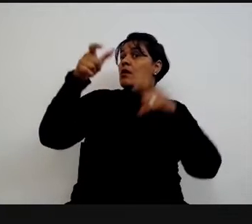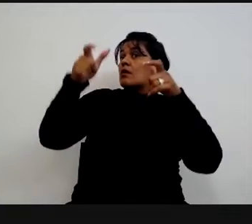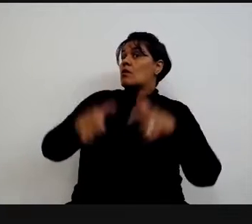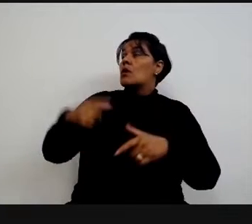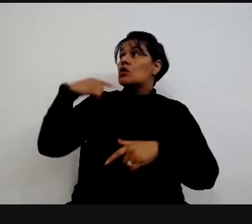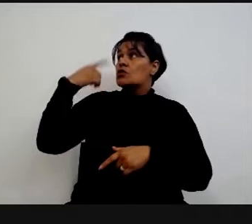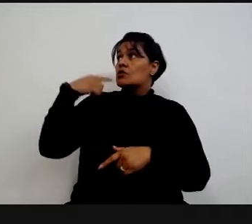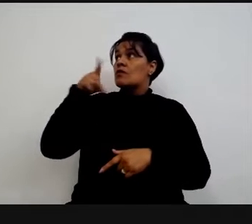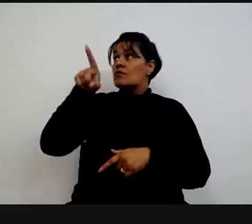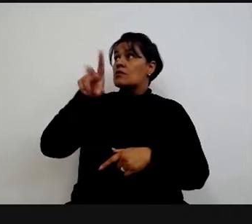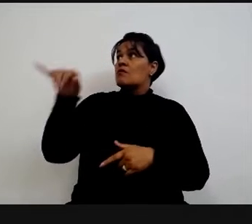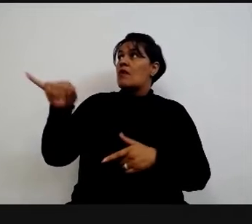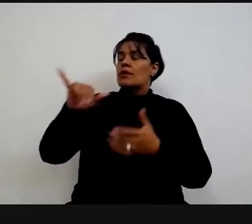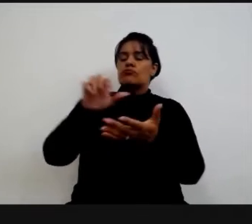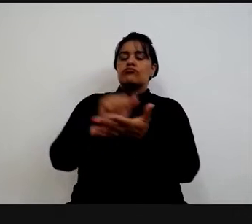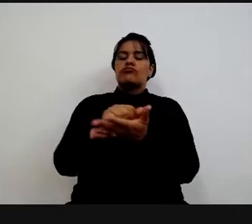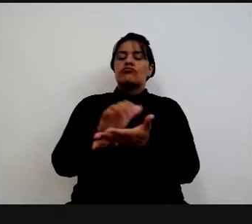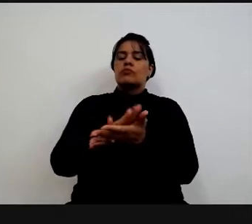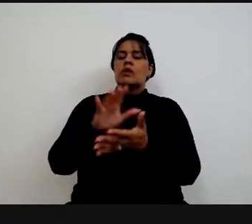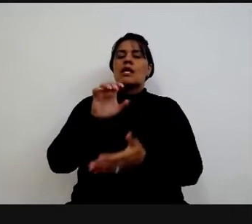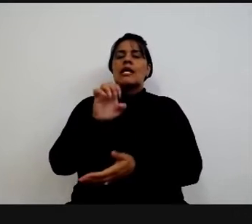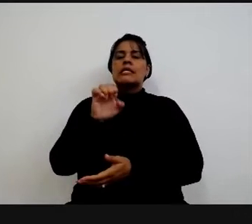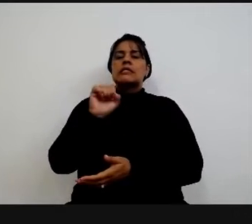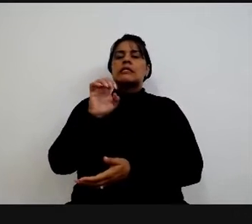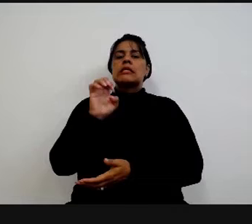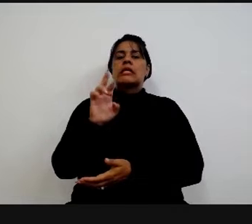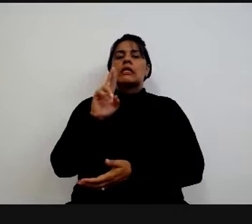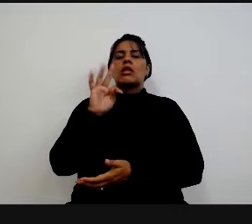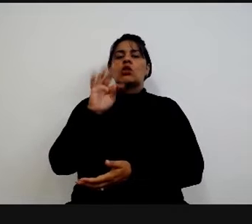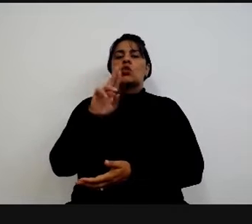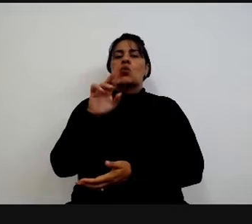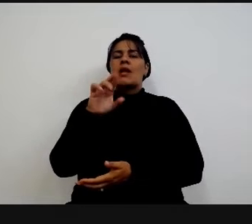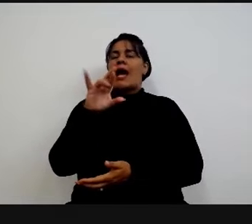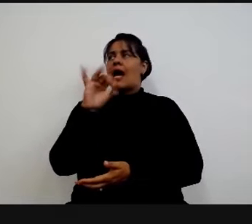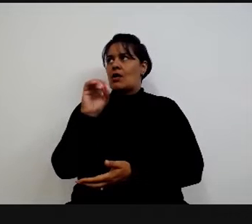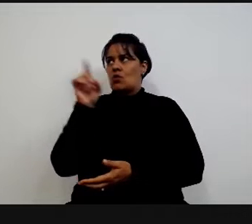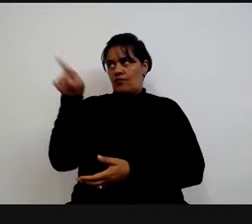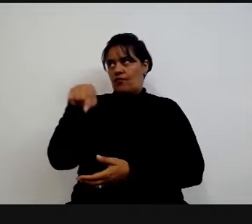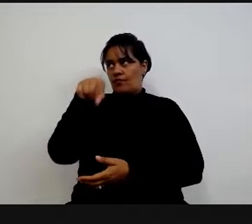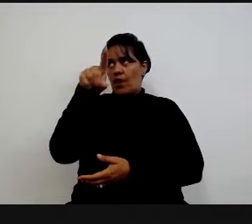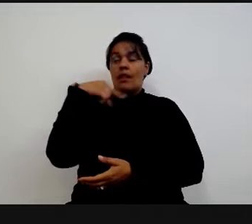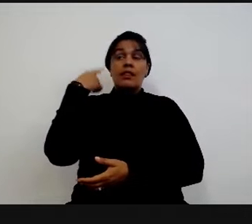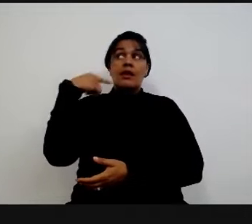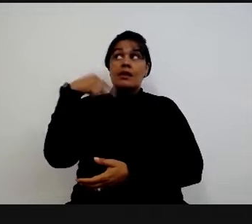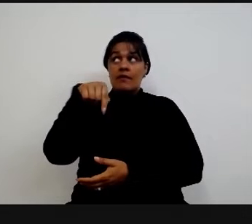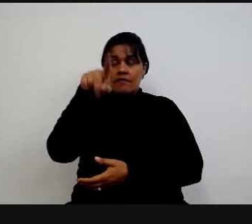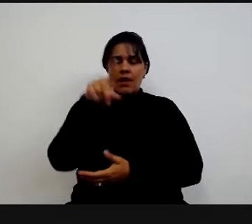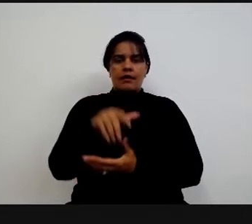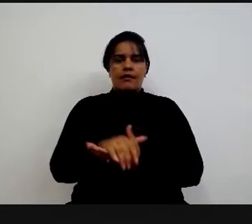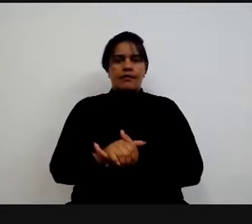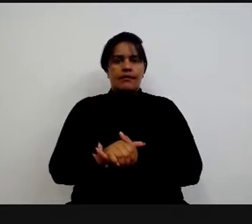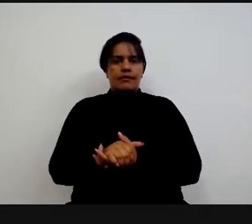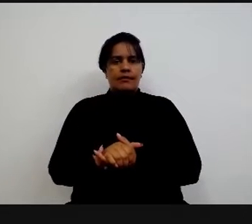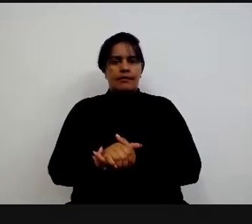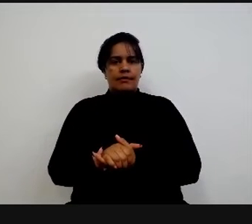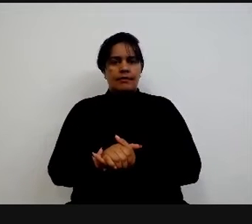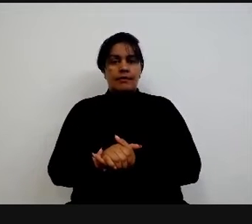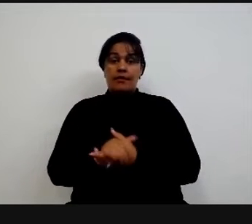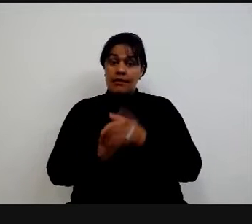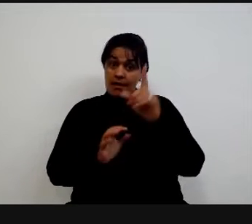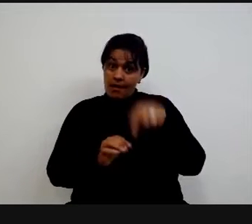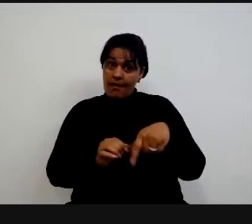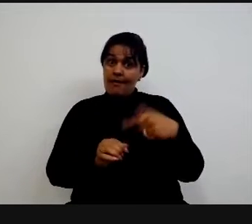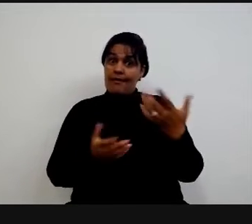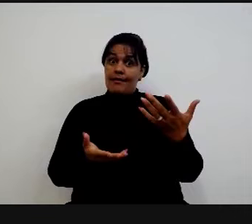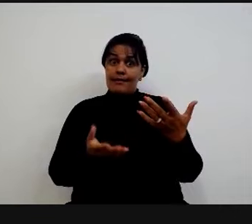Direito, você vai ser escriturário lá do Departamento de Direito. Essa foi a orientação, foi o treinamento que eu recebi para